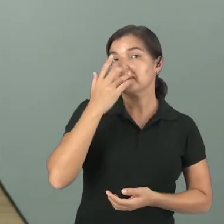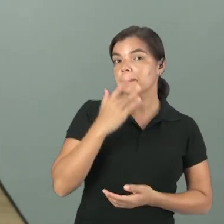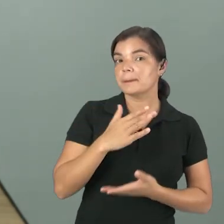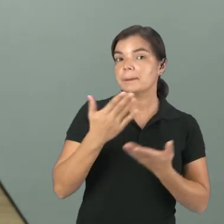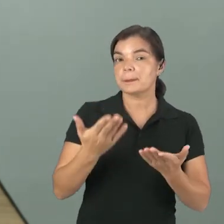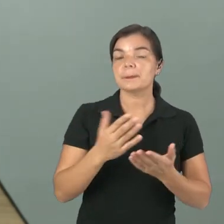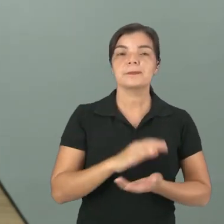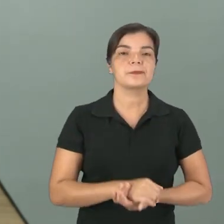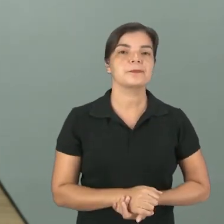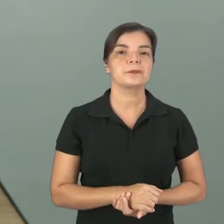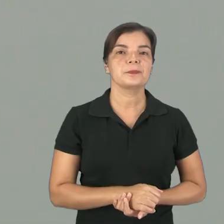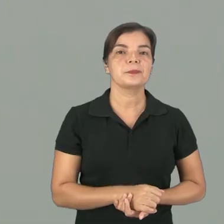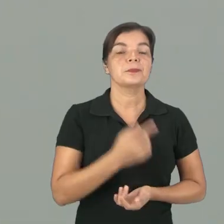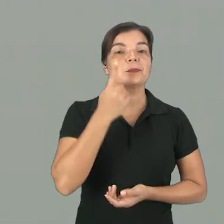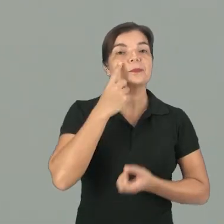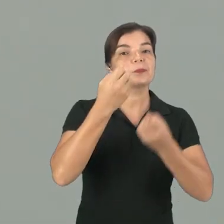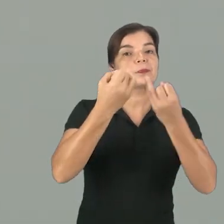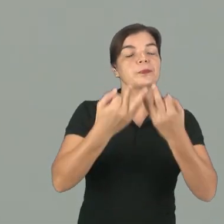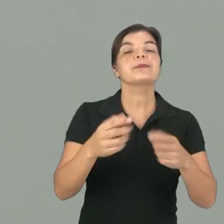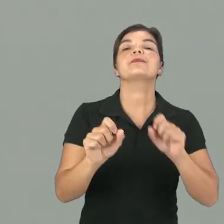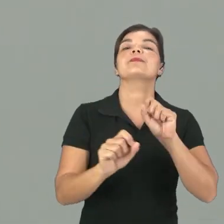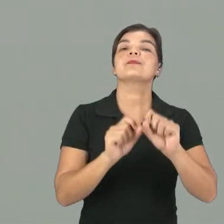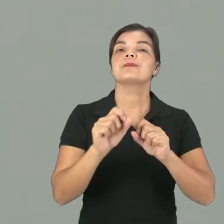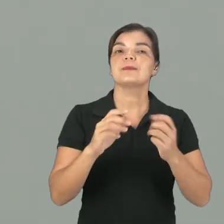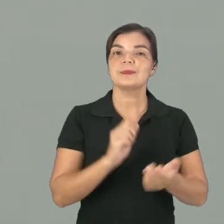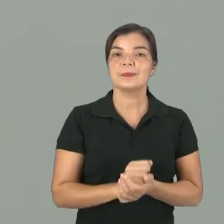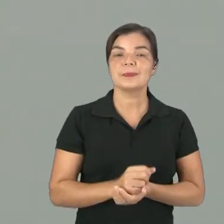crianças? Olha só, muito bem, eu estou falando da